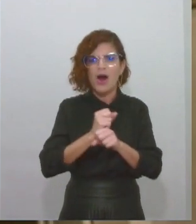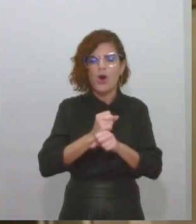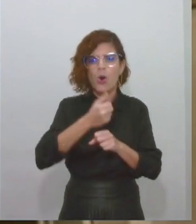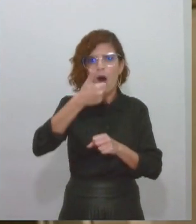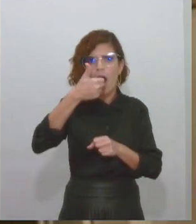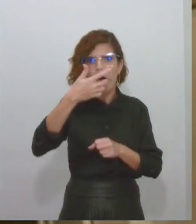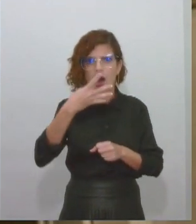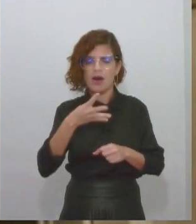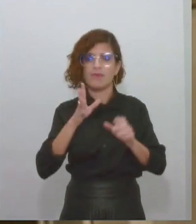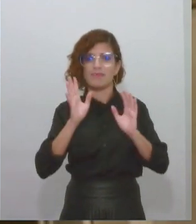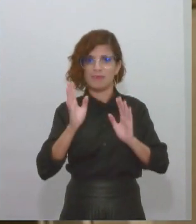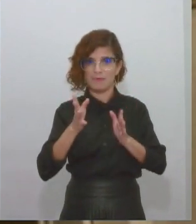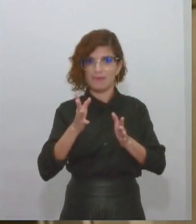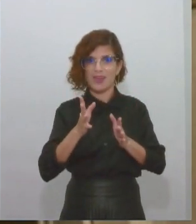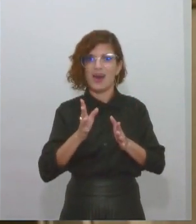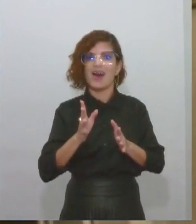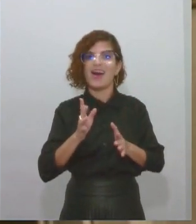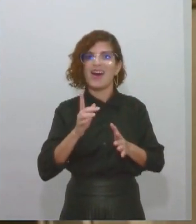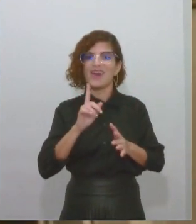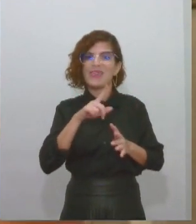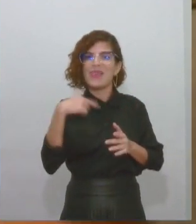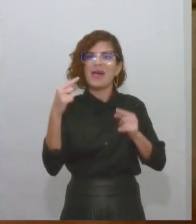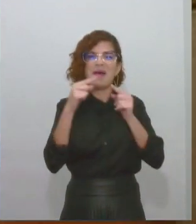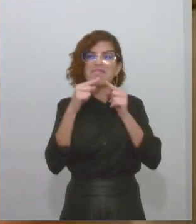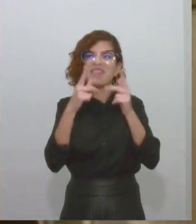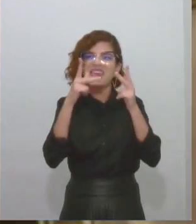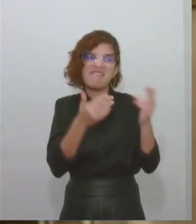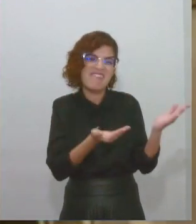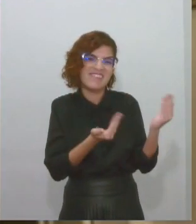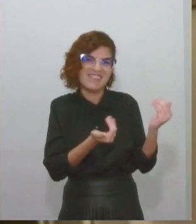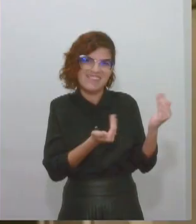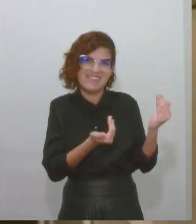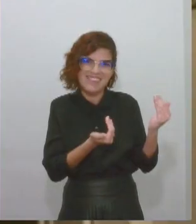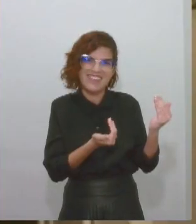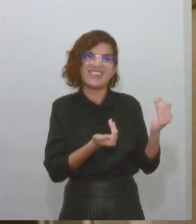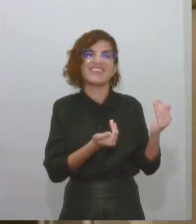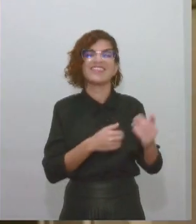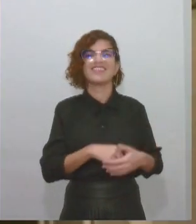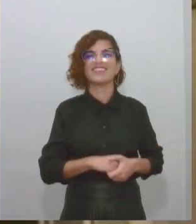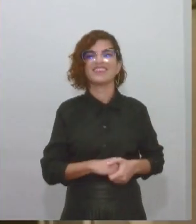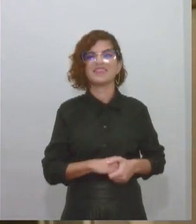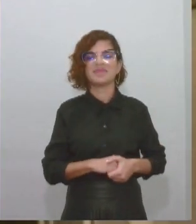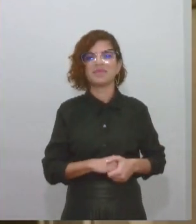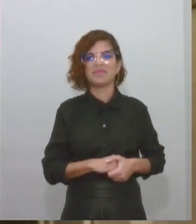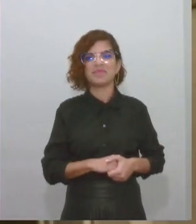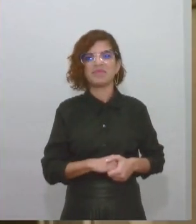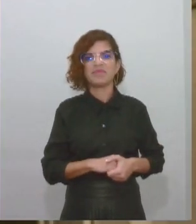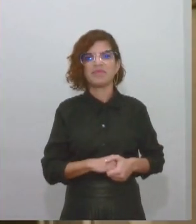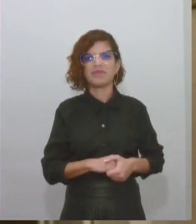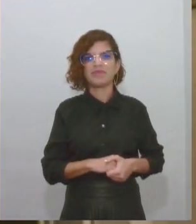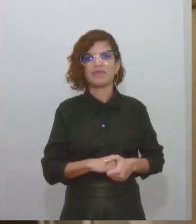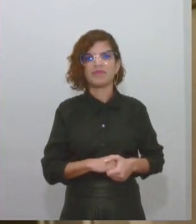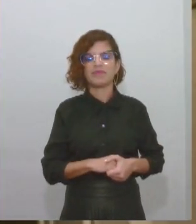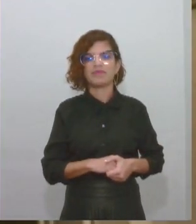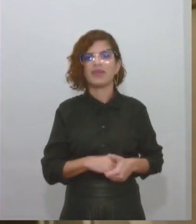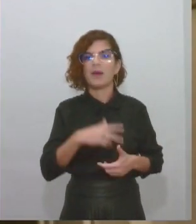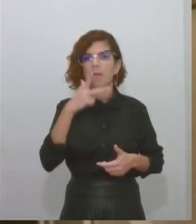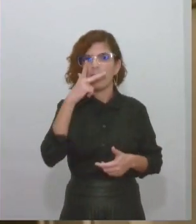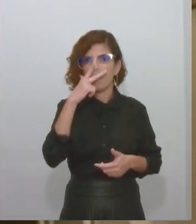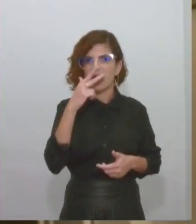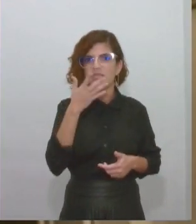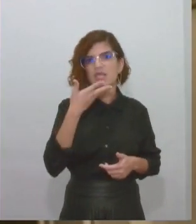já somos um adolescente, né? Já passamos da infantilidade, né?